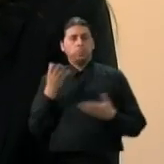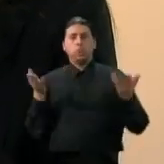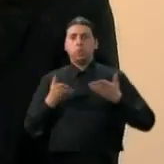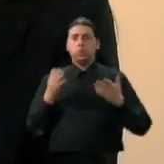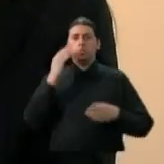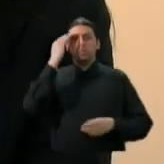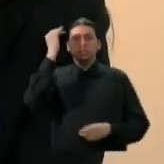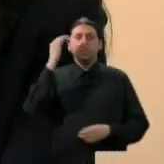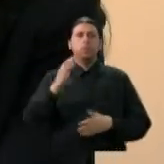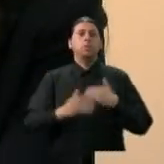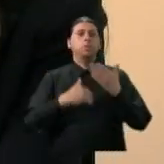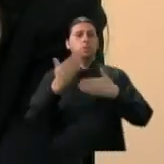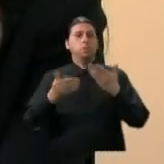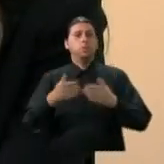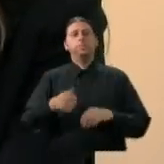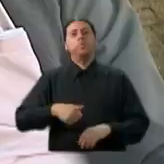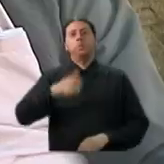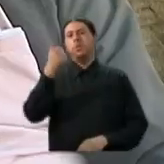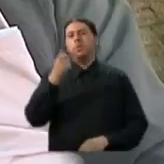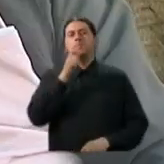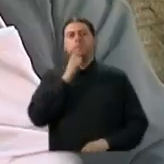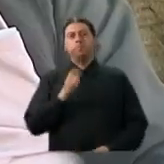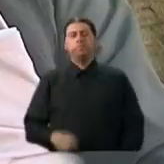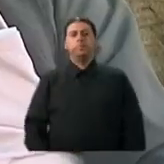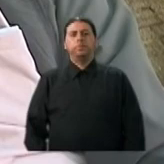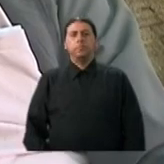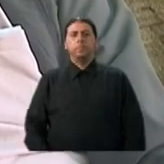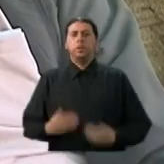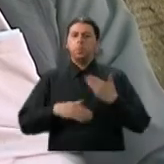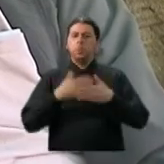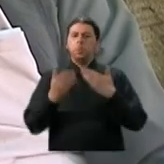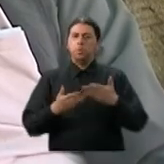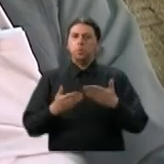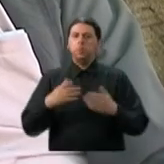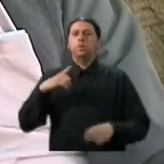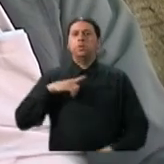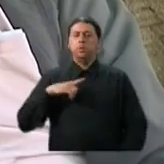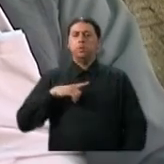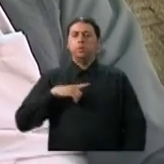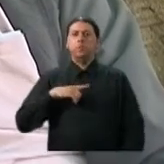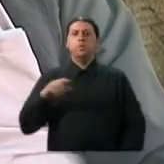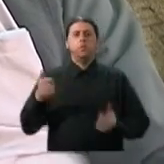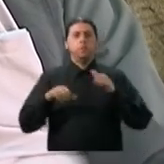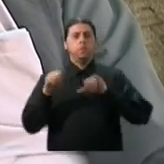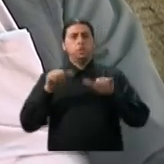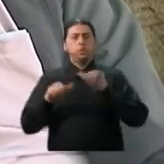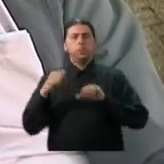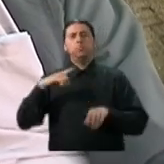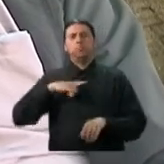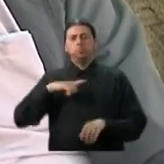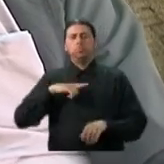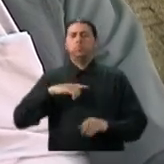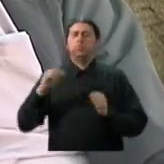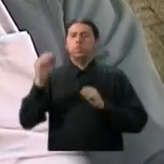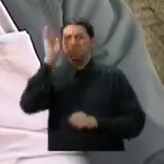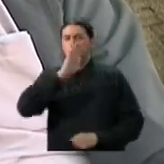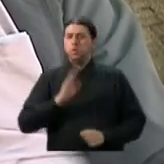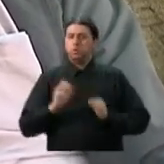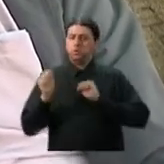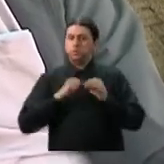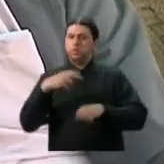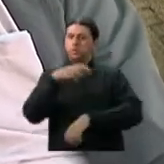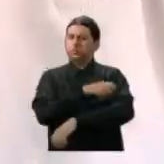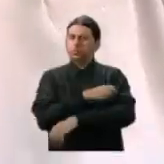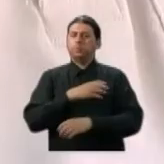é ficar melhor ainda essa cobertura, né? Quando chega em 1904 já tinha vacina no laboratório, o Brasil já possuía vacinas e podia então